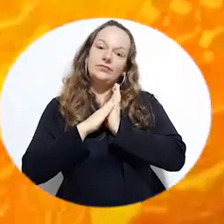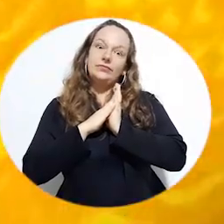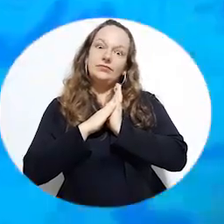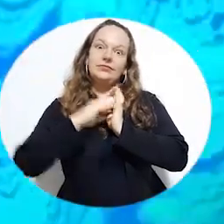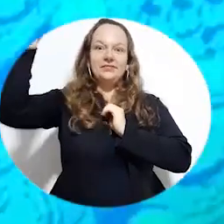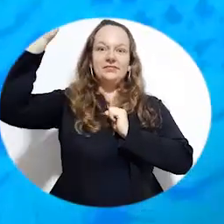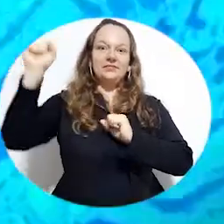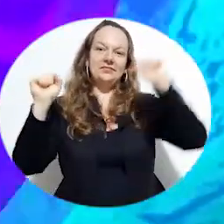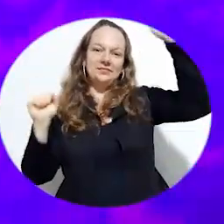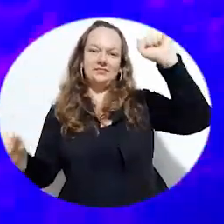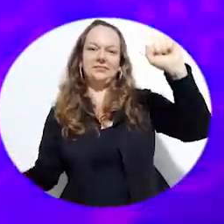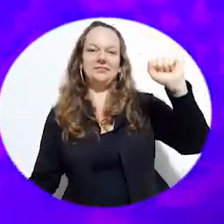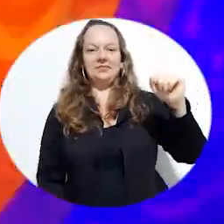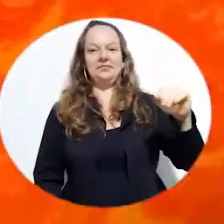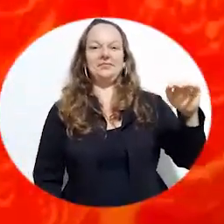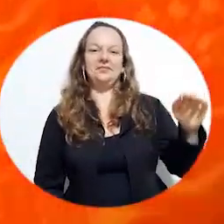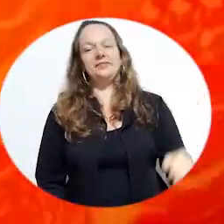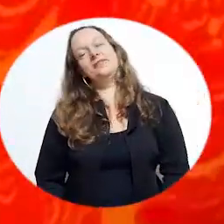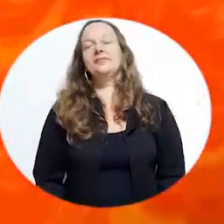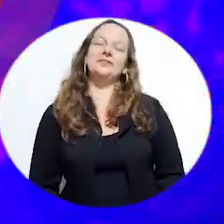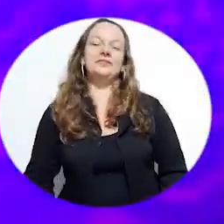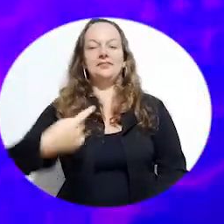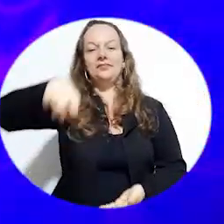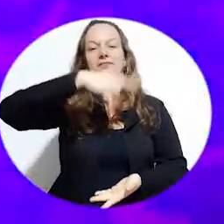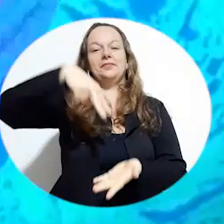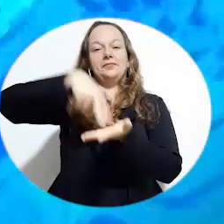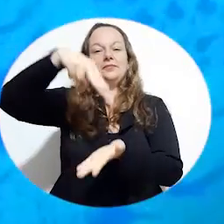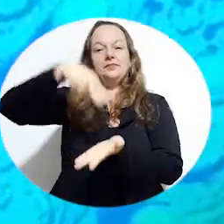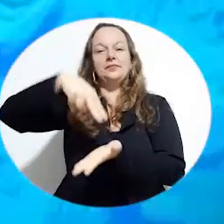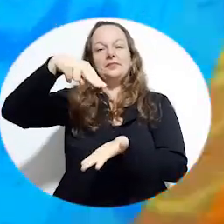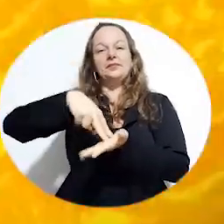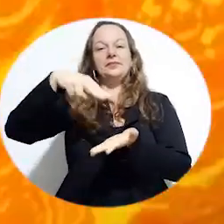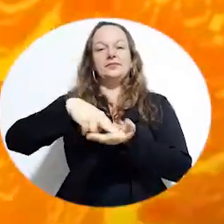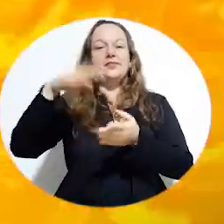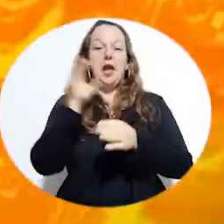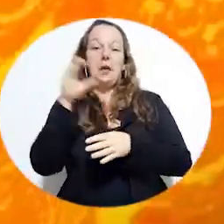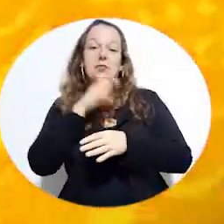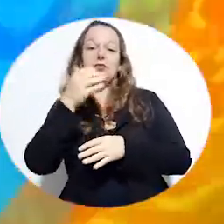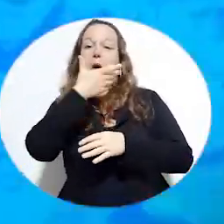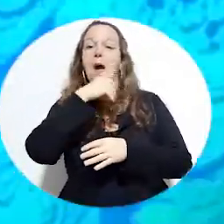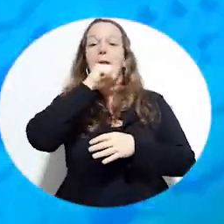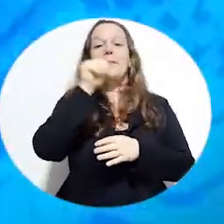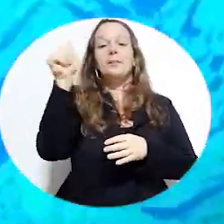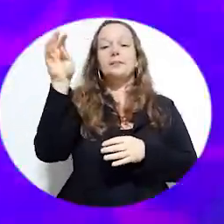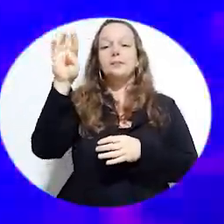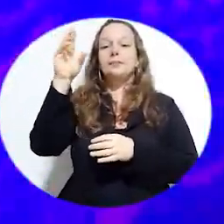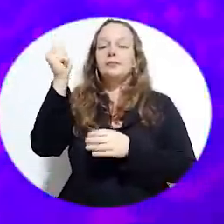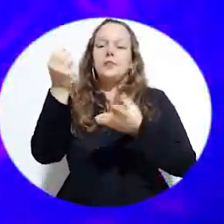Senhor. Braço direito, braço esquerdo, perna direita, perna esquerda. Balança a cabeça, girando, pulando, muito rápido. Pai Abraão